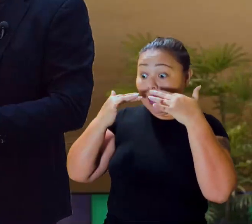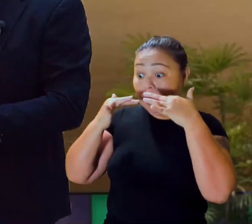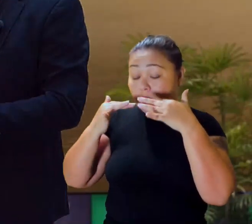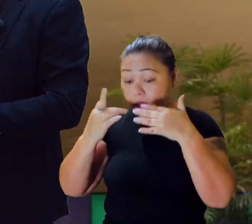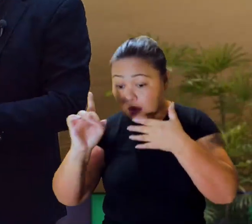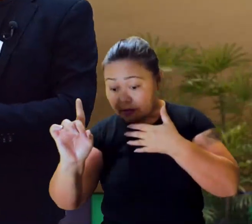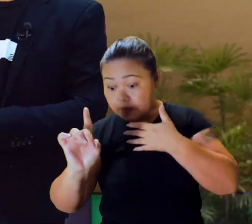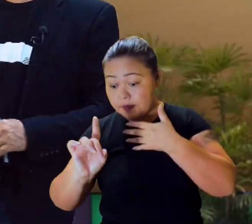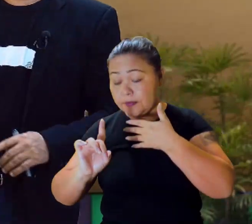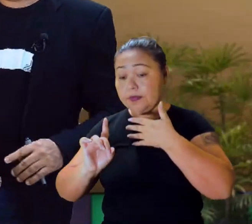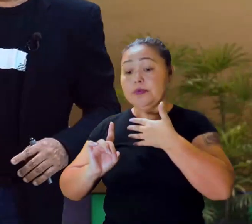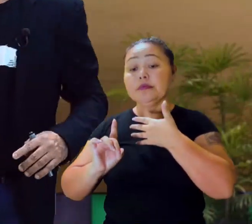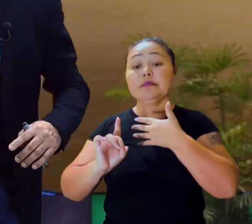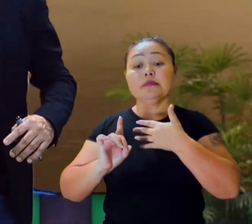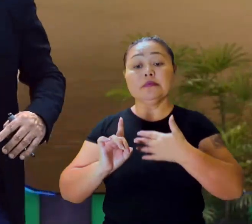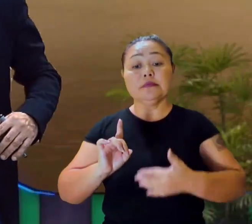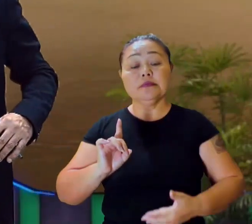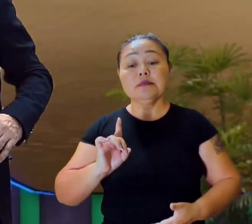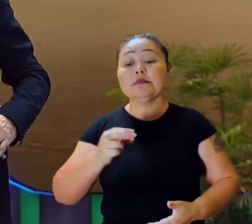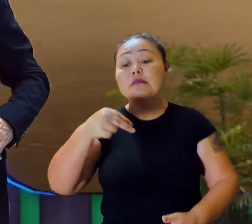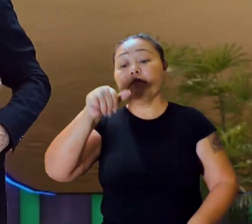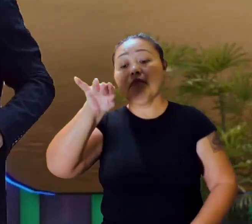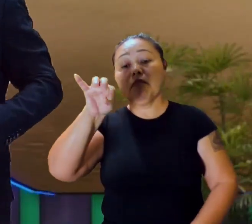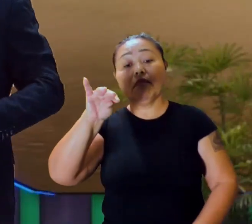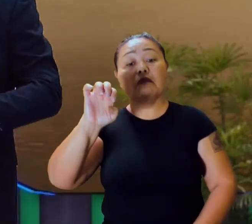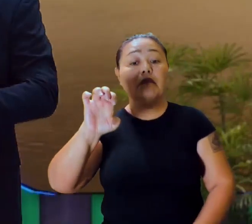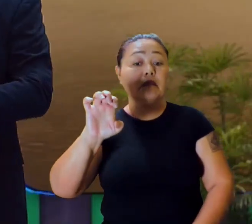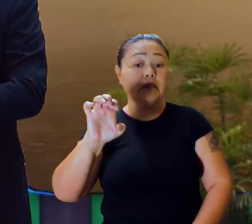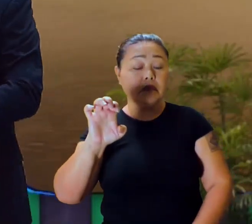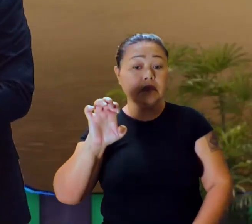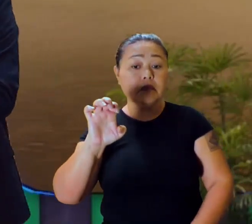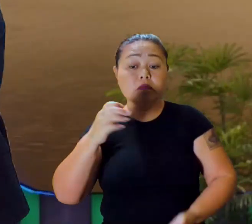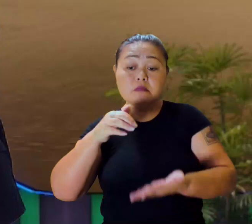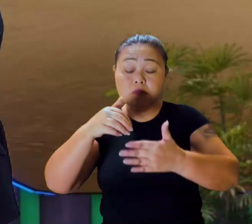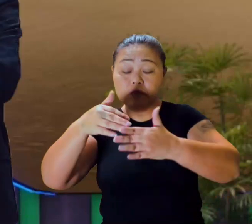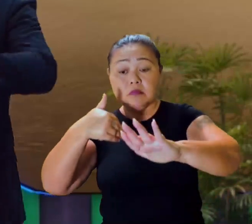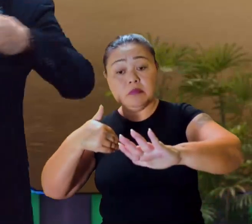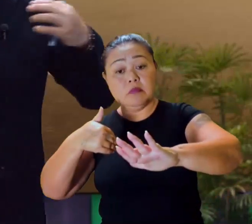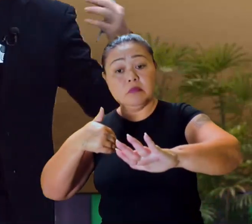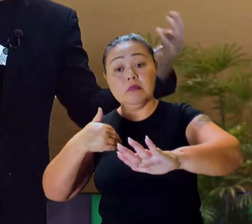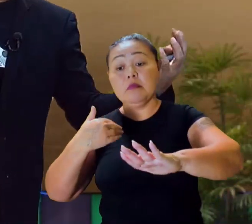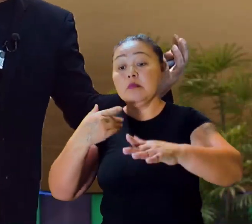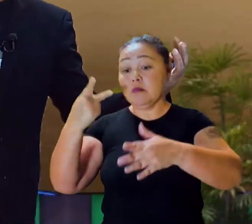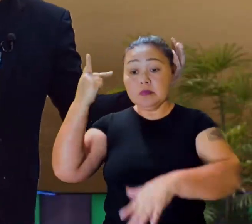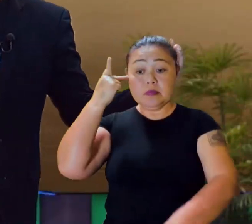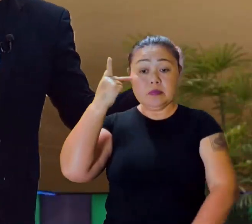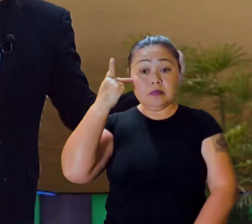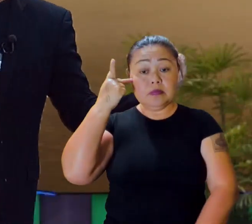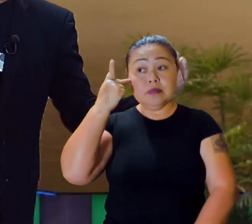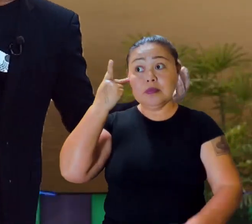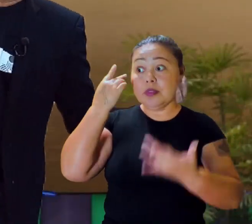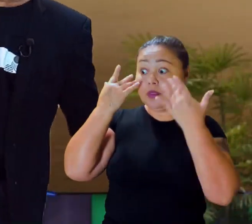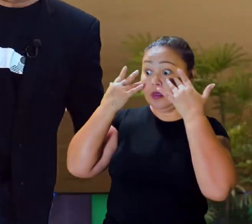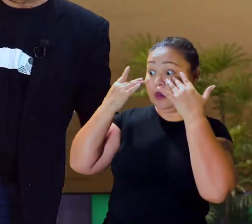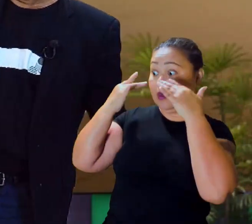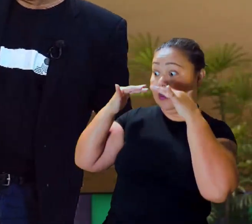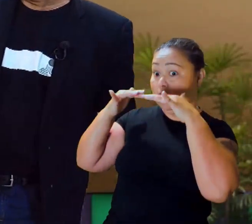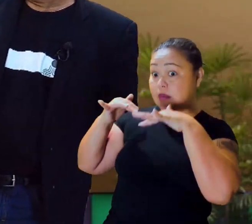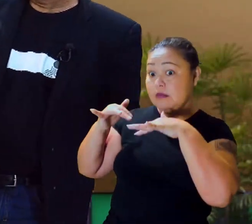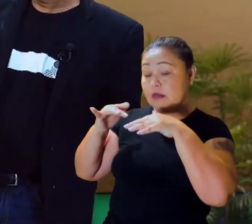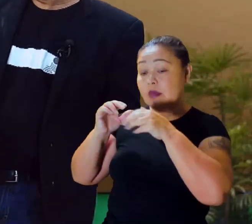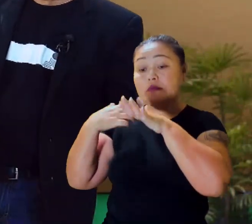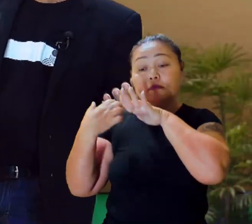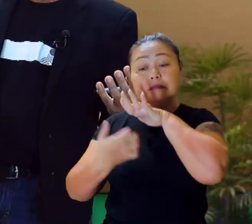de atração, então. Isso. Enquanto para o Nordeste, repulsão, São Paulo, atração